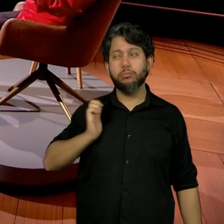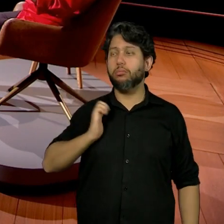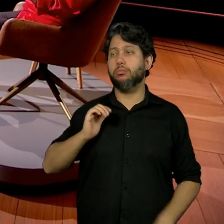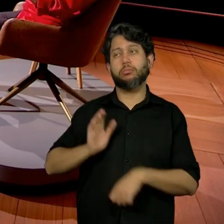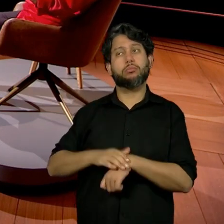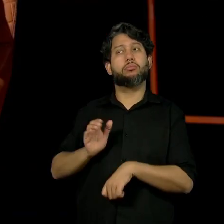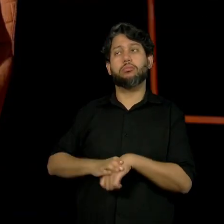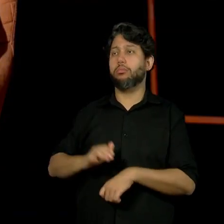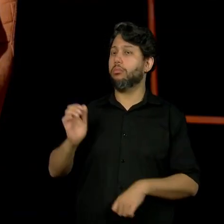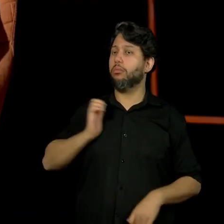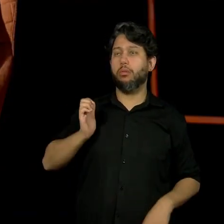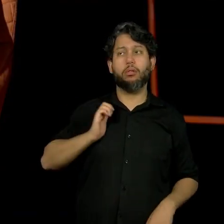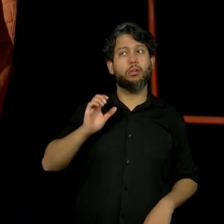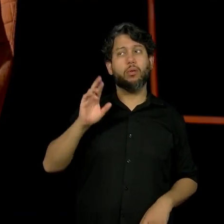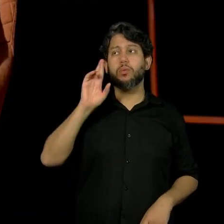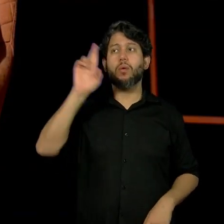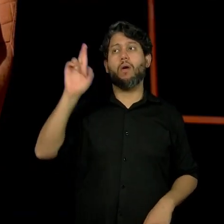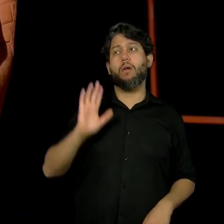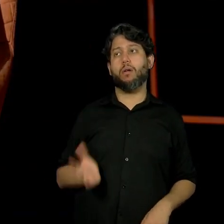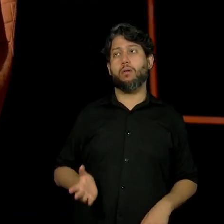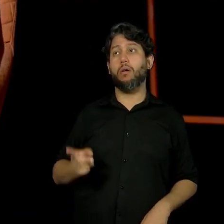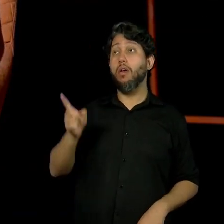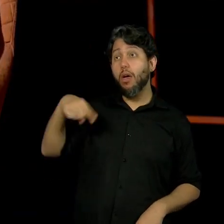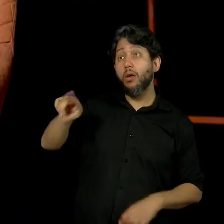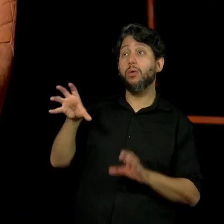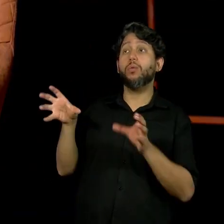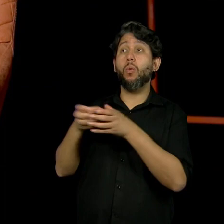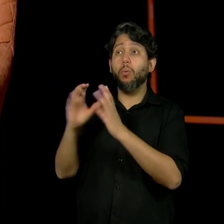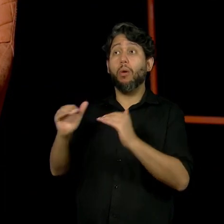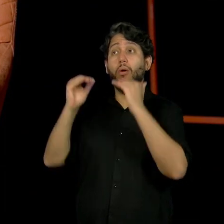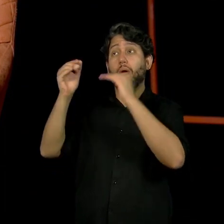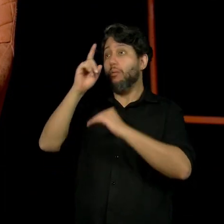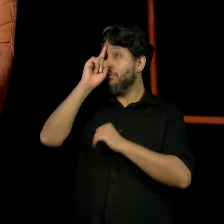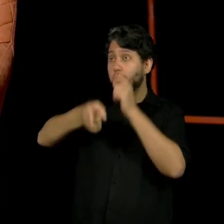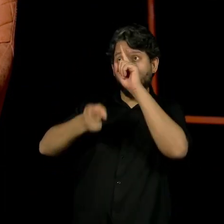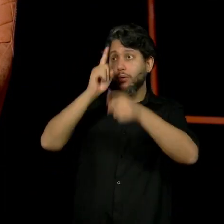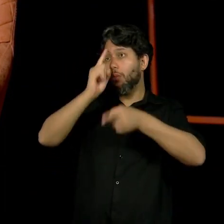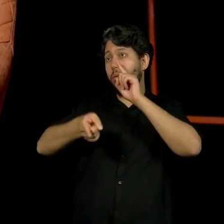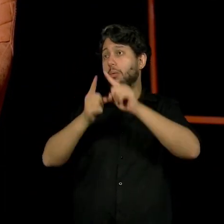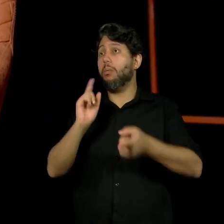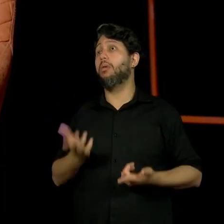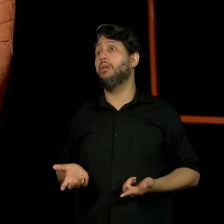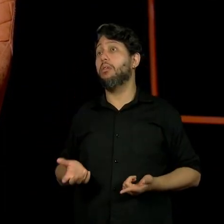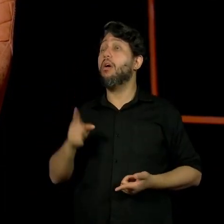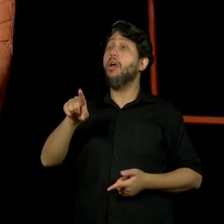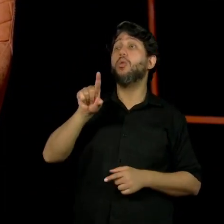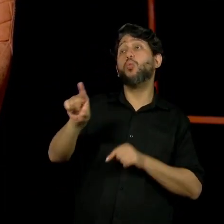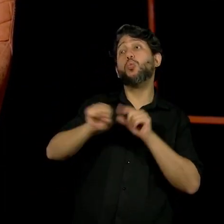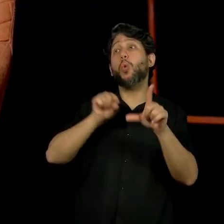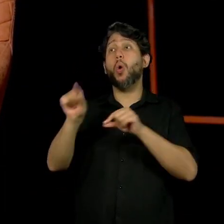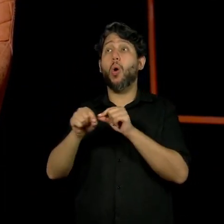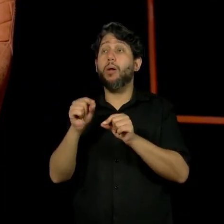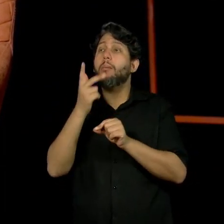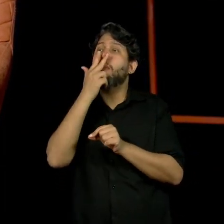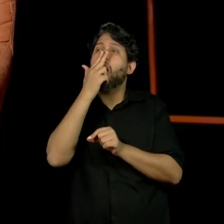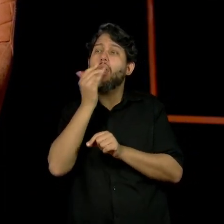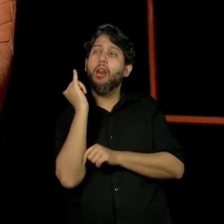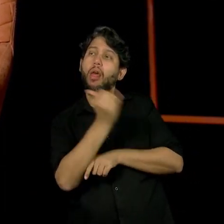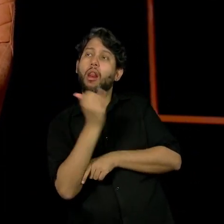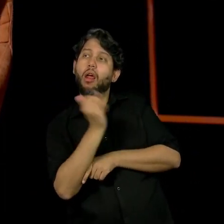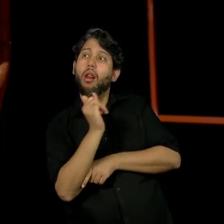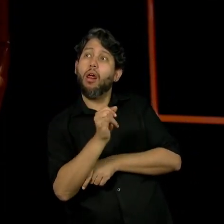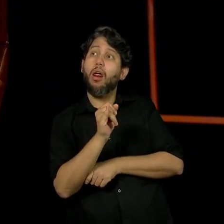classe dominante. E eles é que determinam, eles que canalizam, eles que conduzem o povo, sabe,